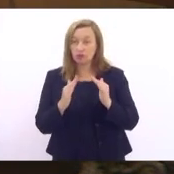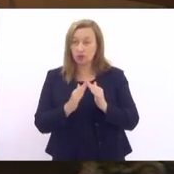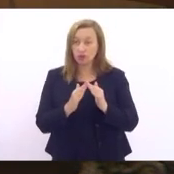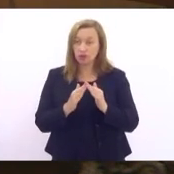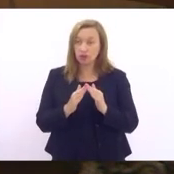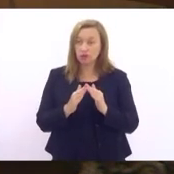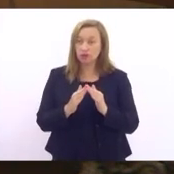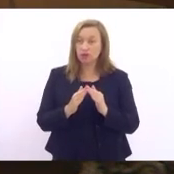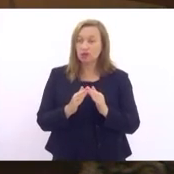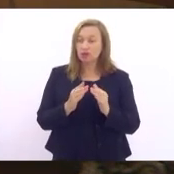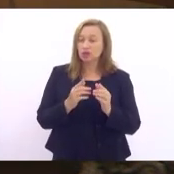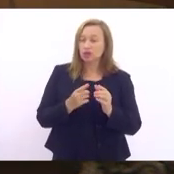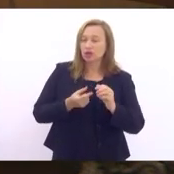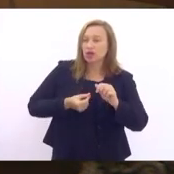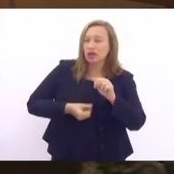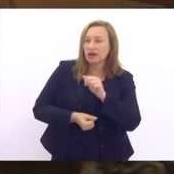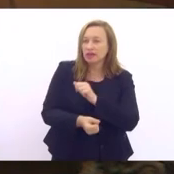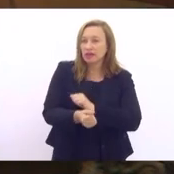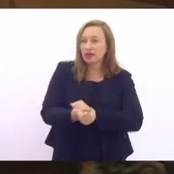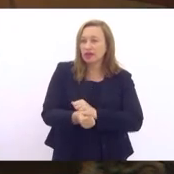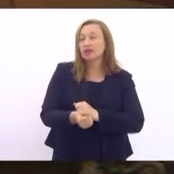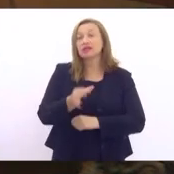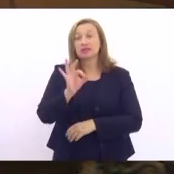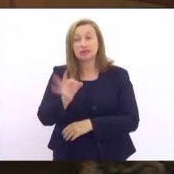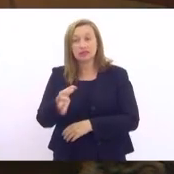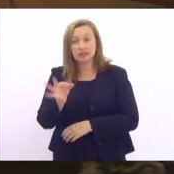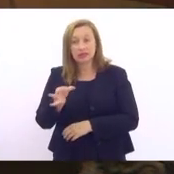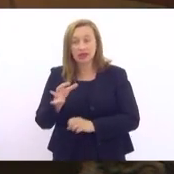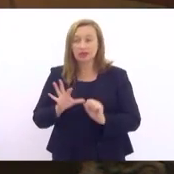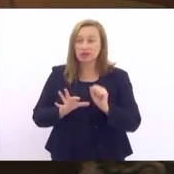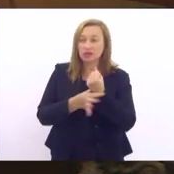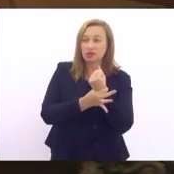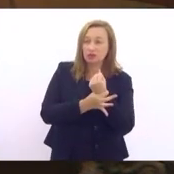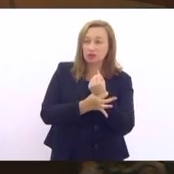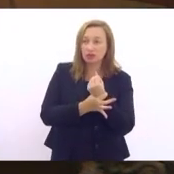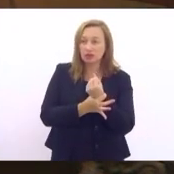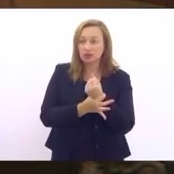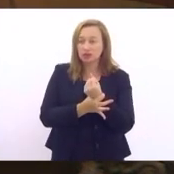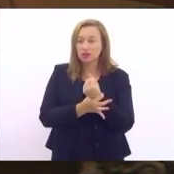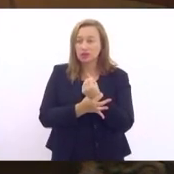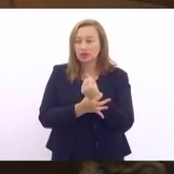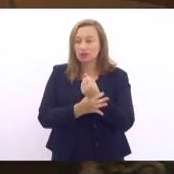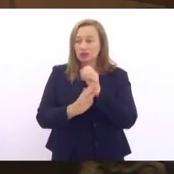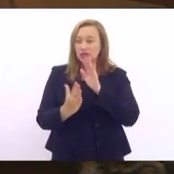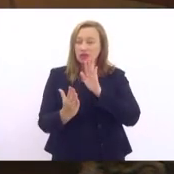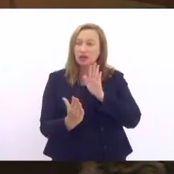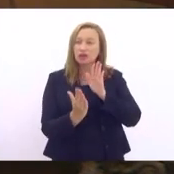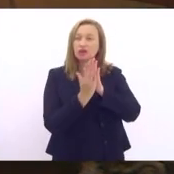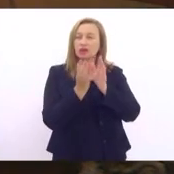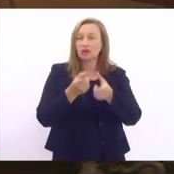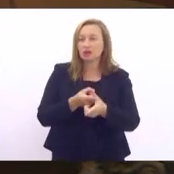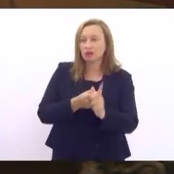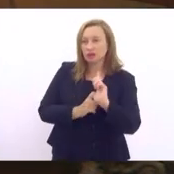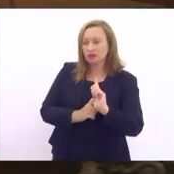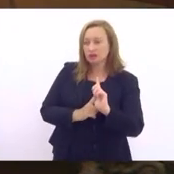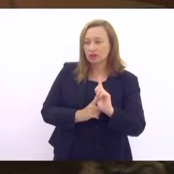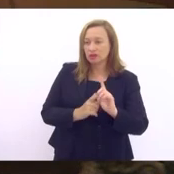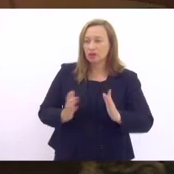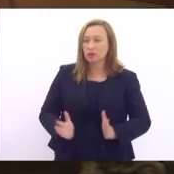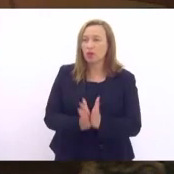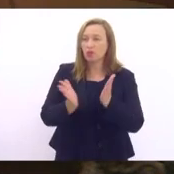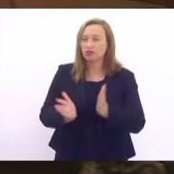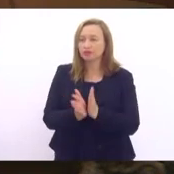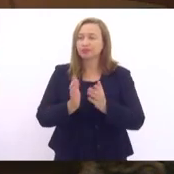fato garantindo o enfrentamento ao déficit daquelas famílias em situação de maior vulnerabilidade. Pela pressa